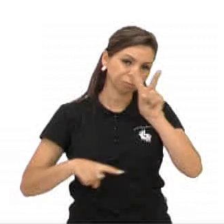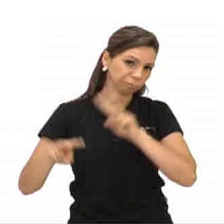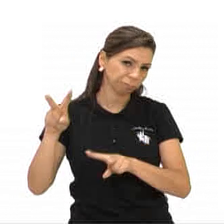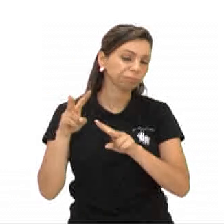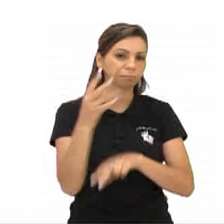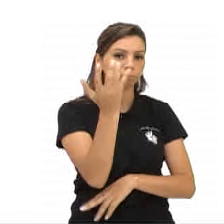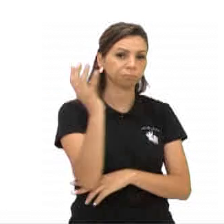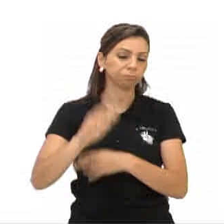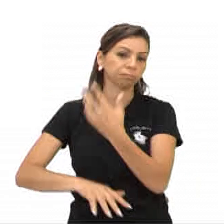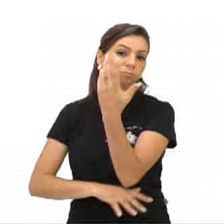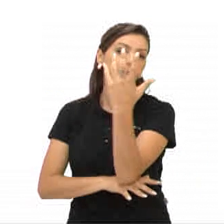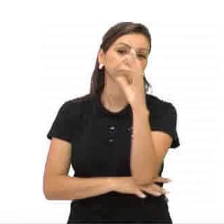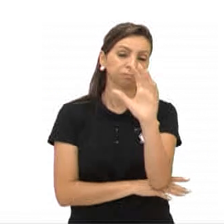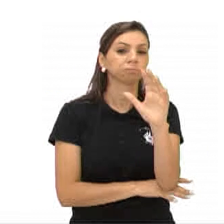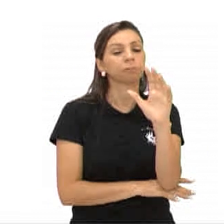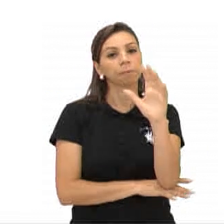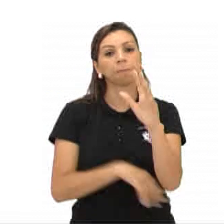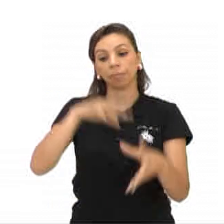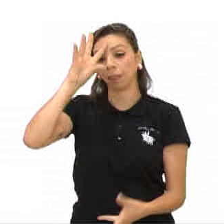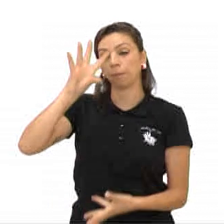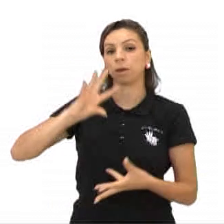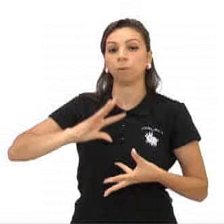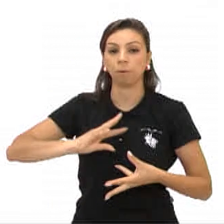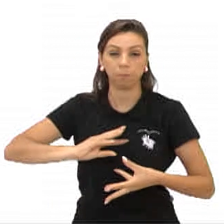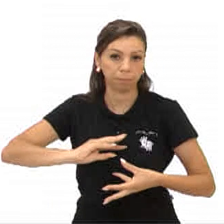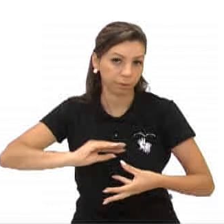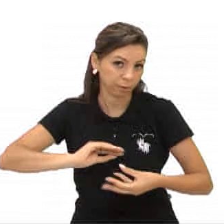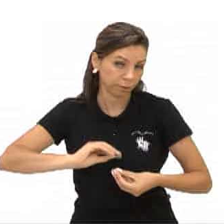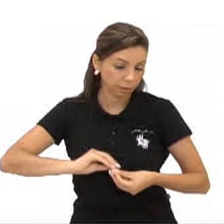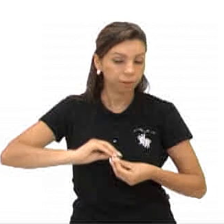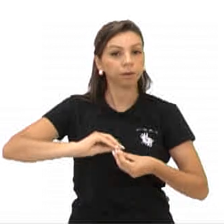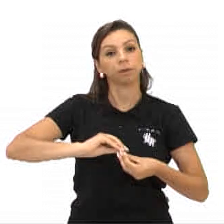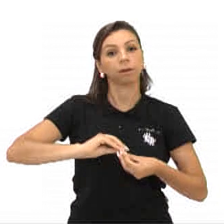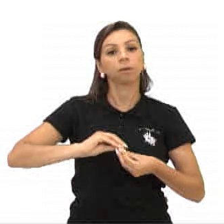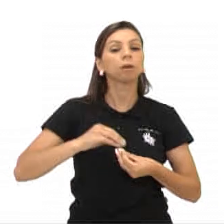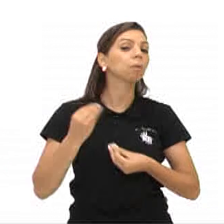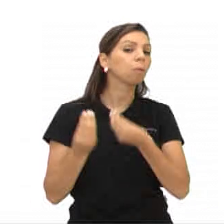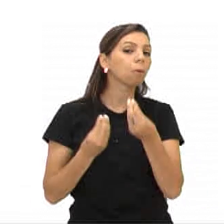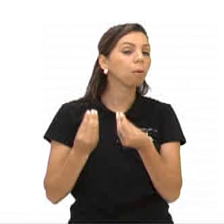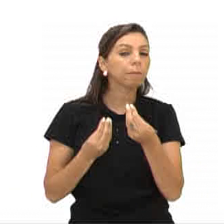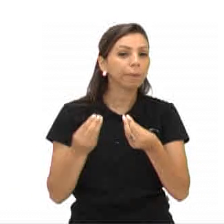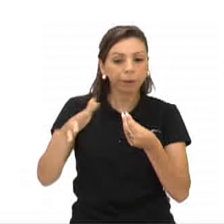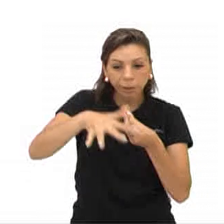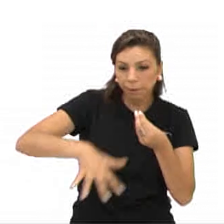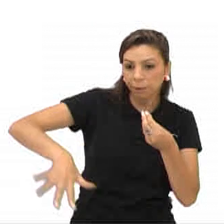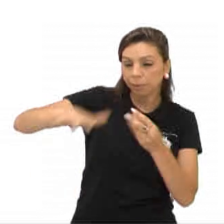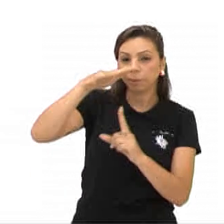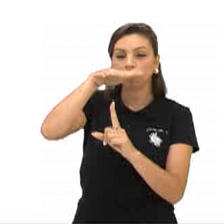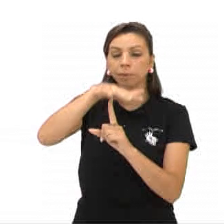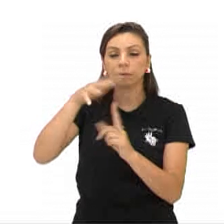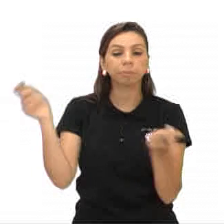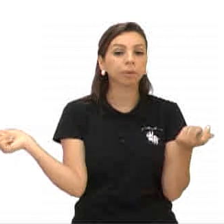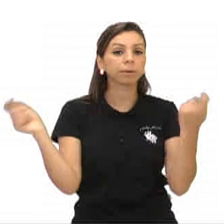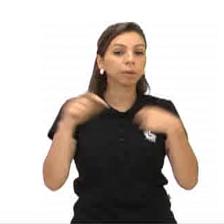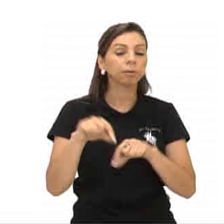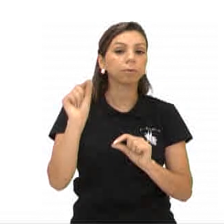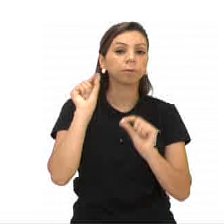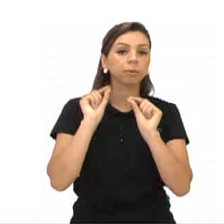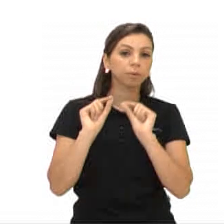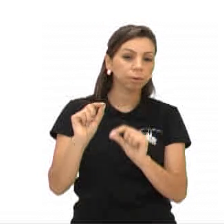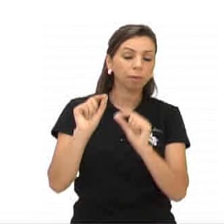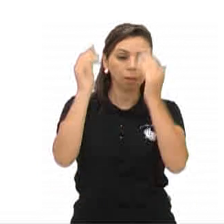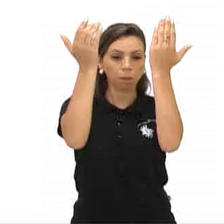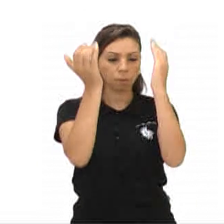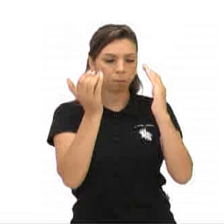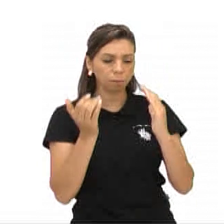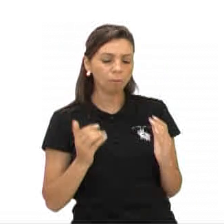suas paisagens. Para compreender a atual configuração da área estadual, se faz necessária a realização de uma